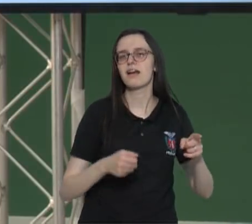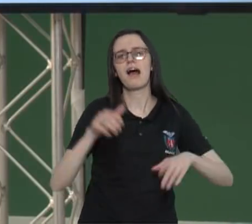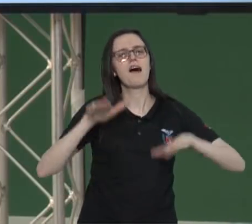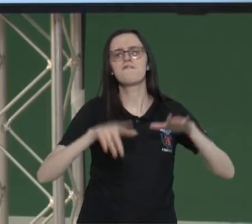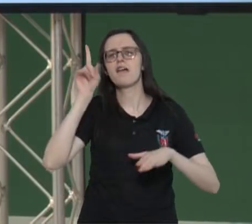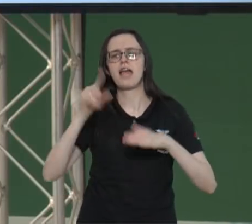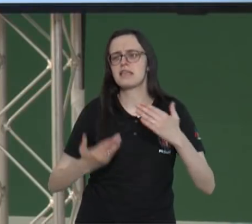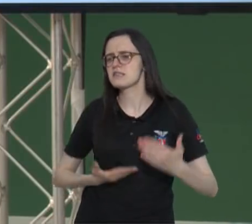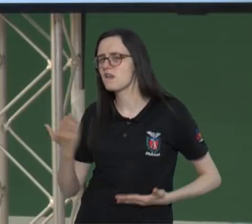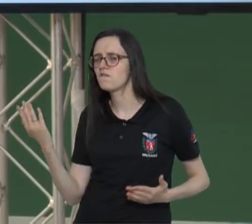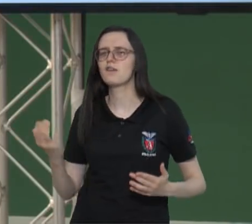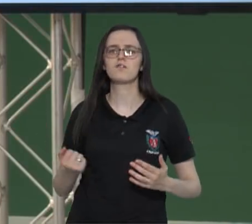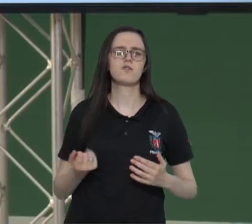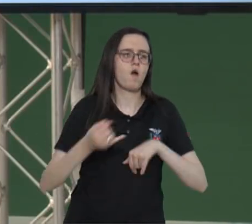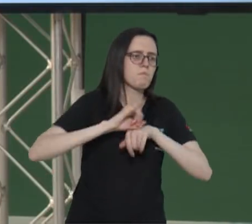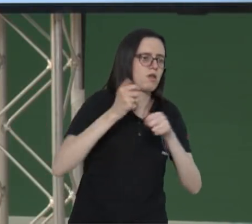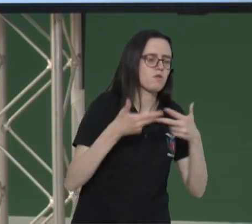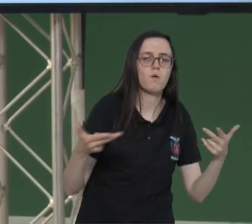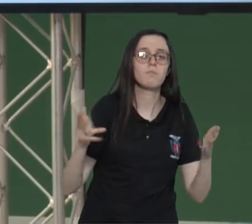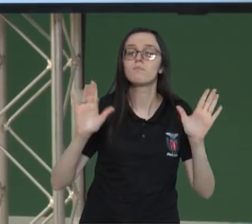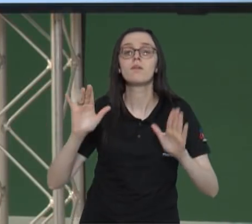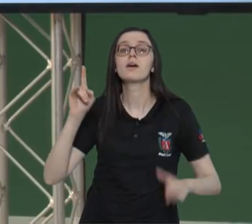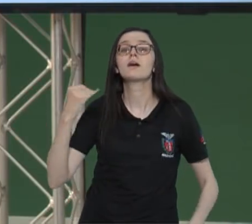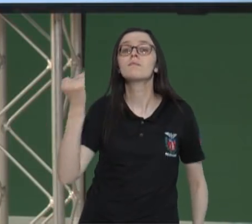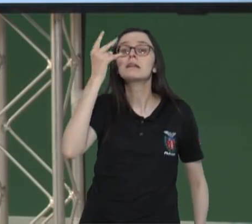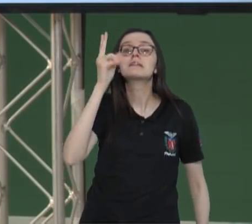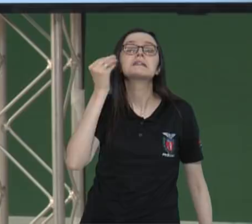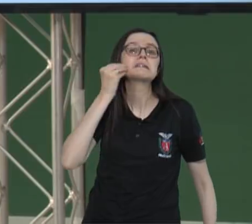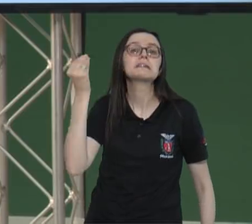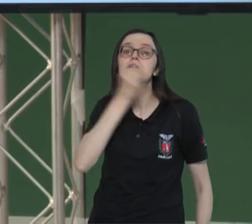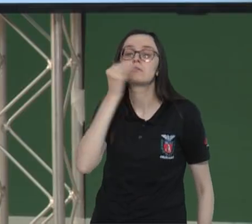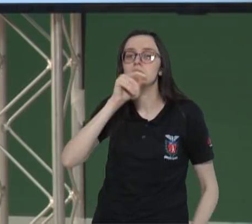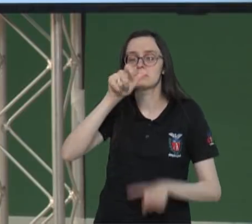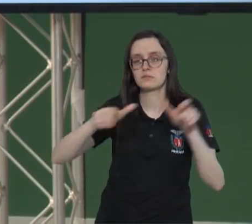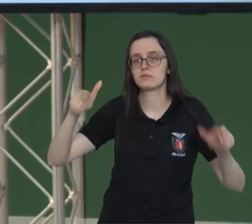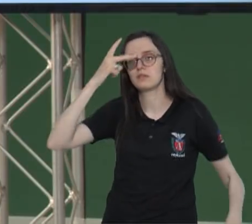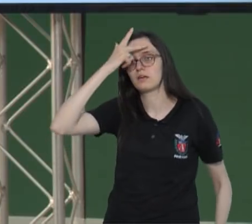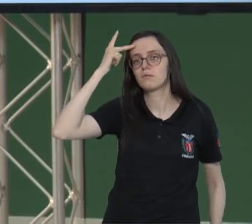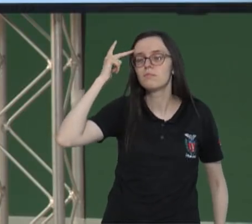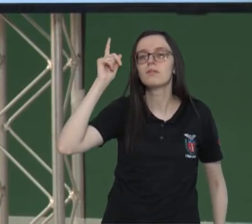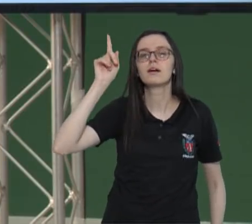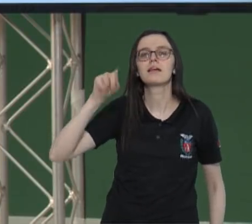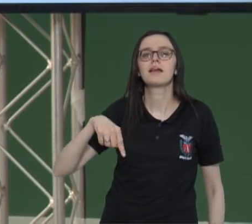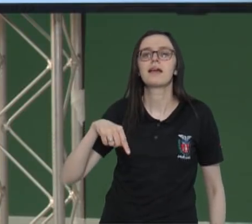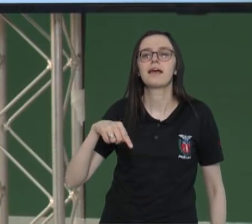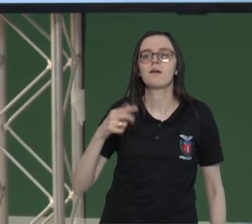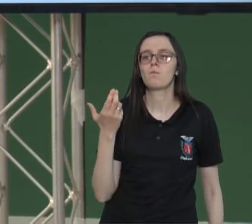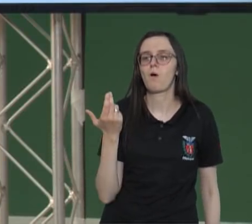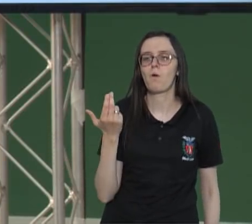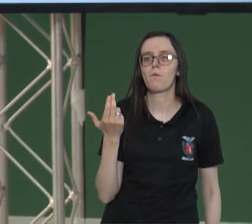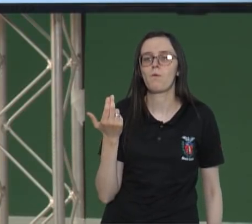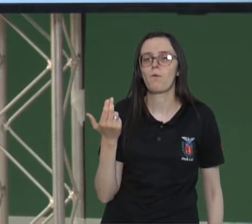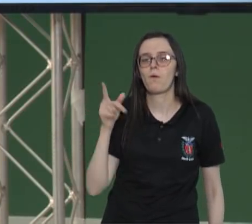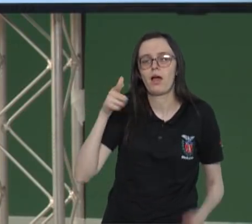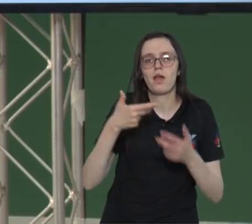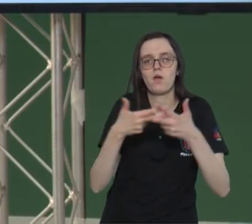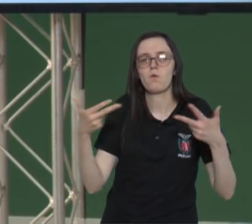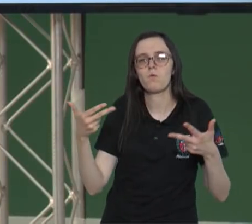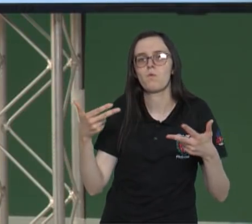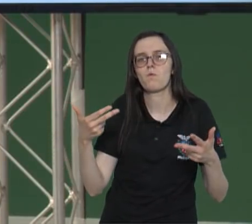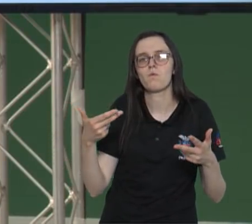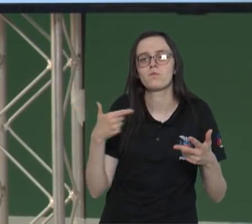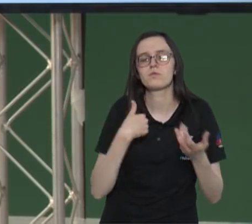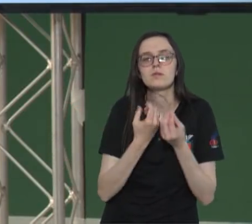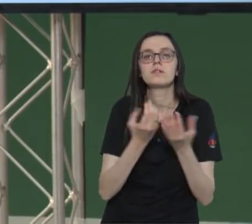um serviço, seja um objeto, mas enfim, você sempre tenta convencer a pessoa a aquilo que você